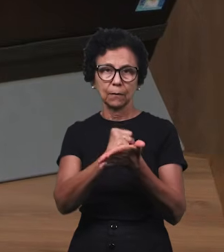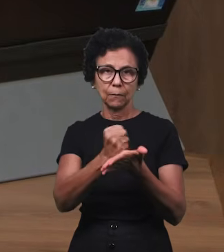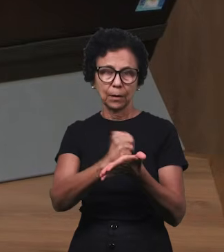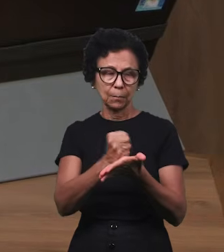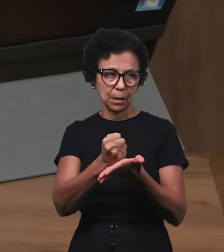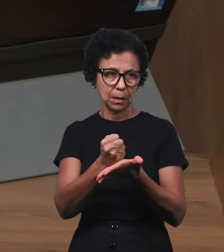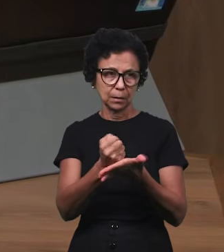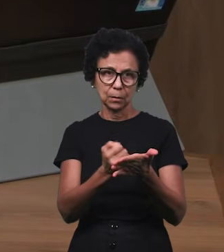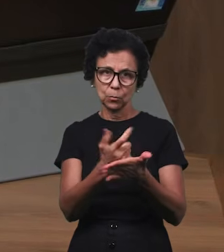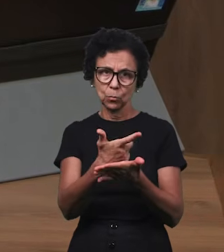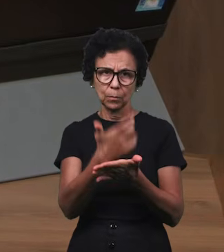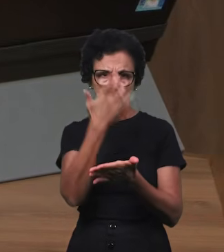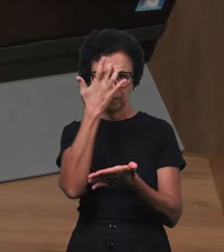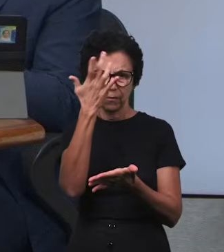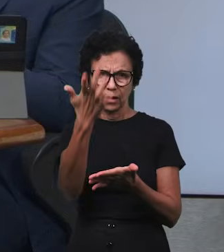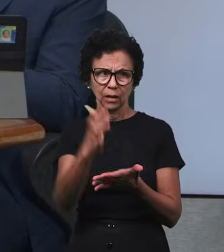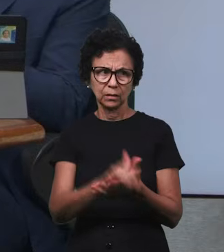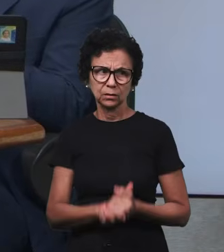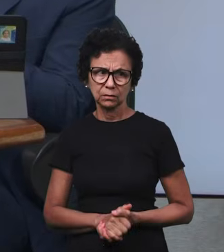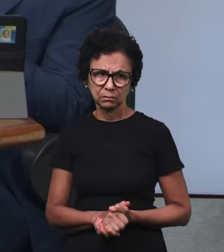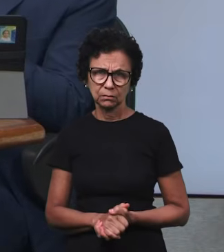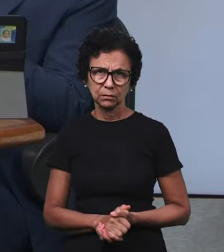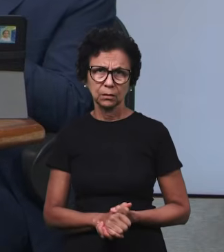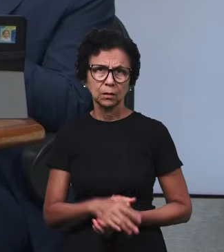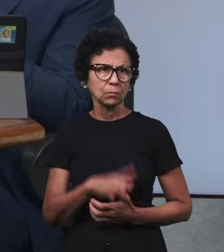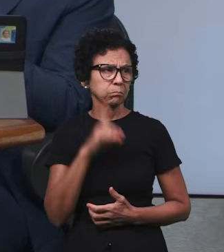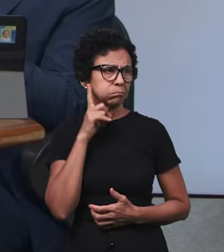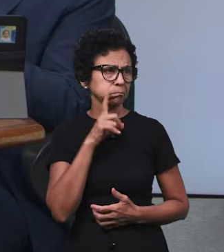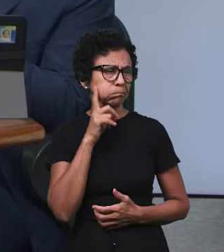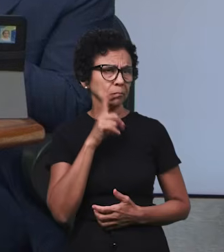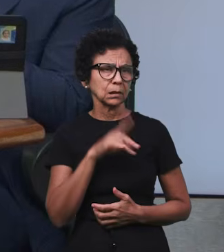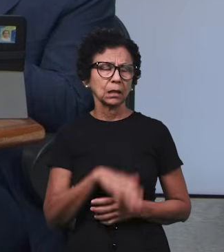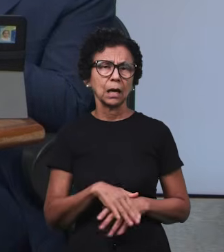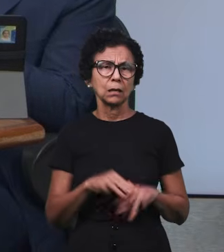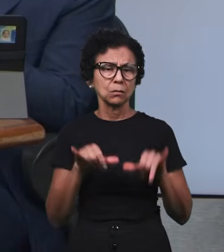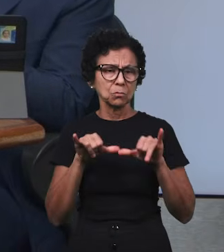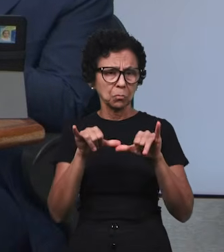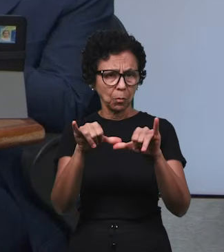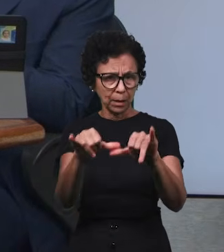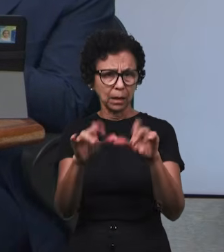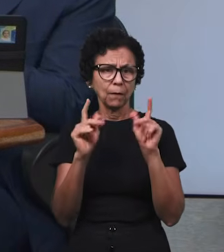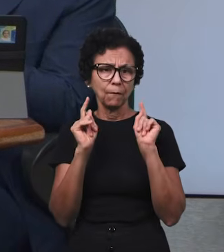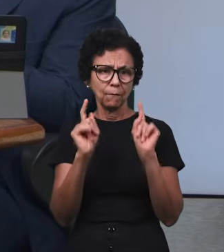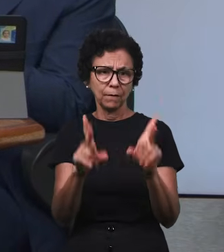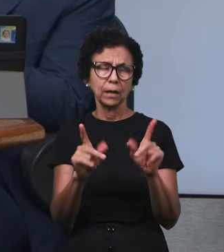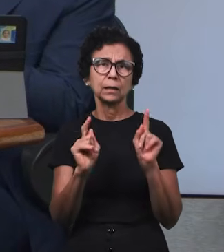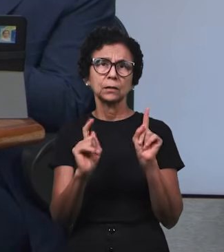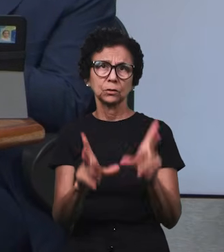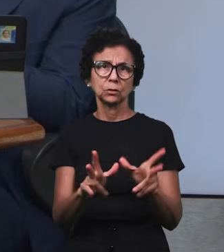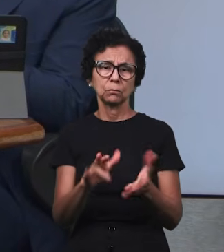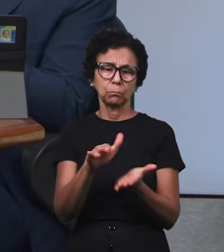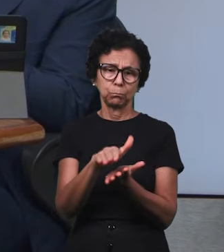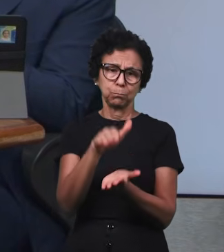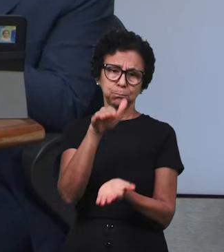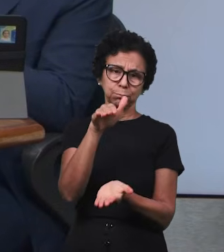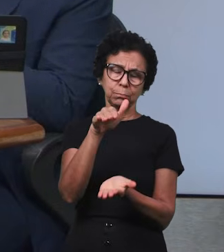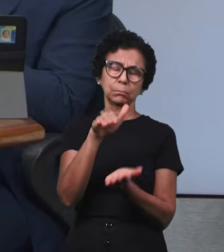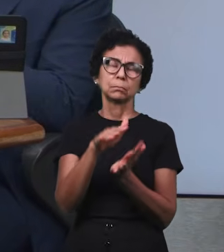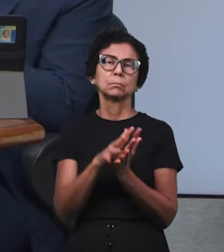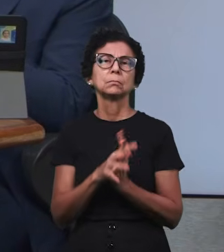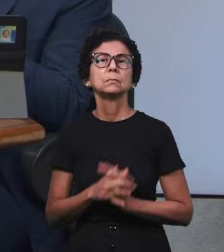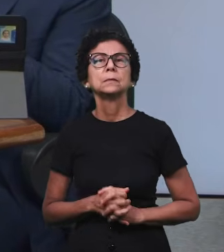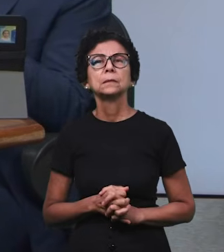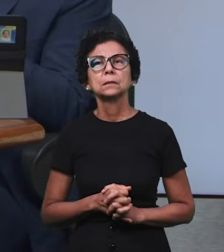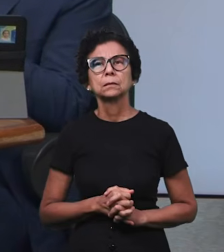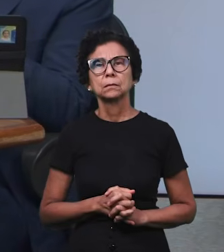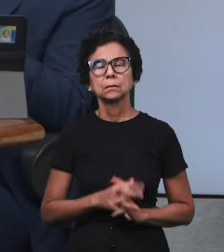fácil, né? Nos Estados Unidos, o inflamatório até no supermercado vende, e vende nos galões, assim, né? Nos potes,